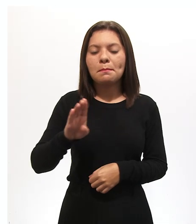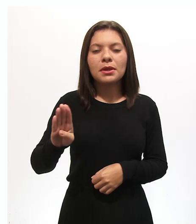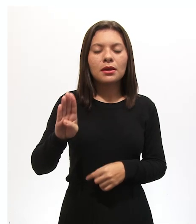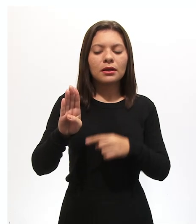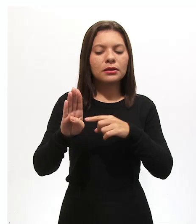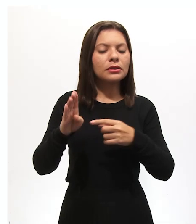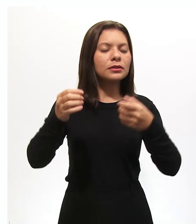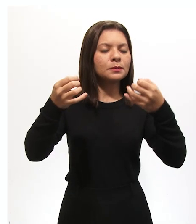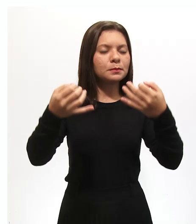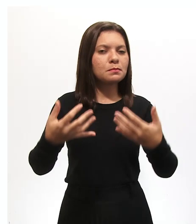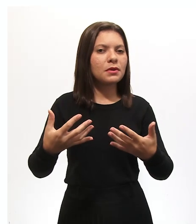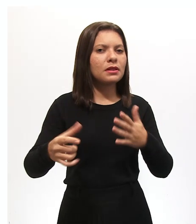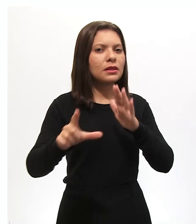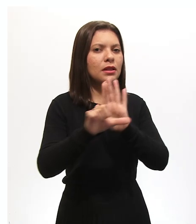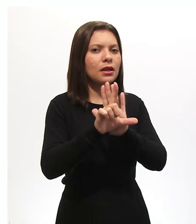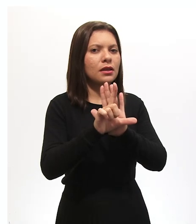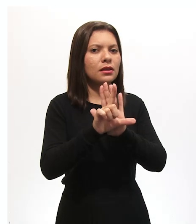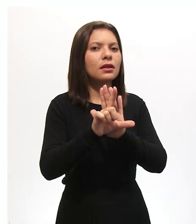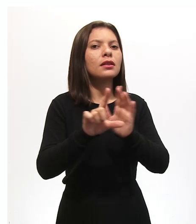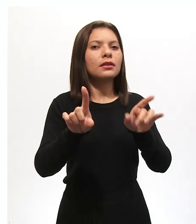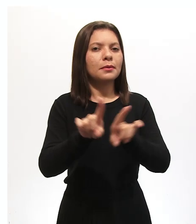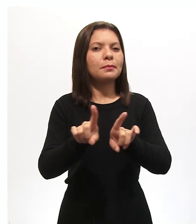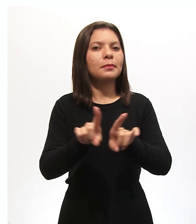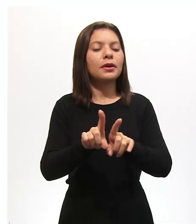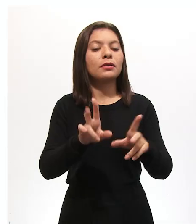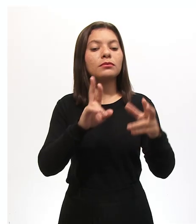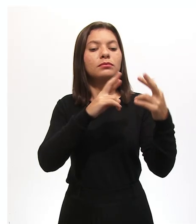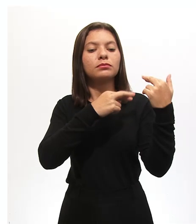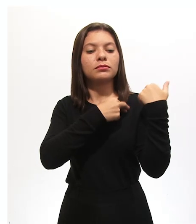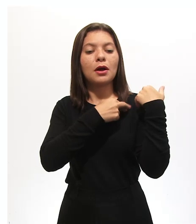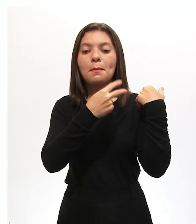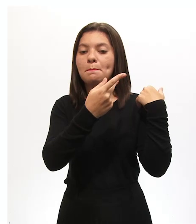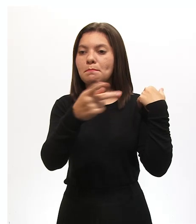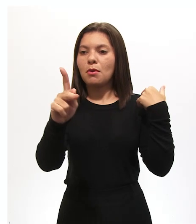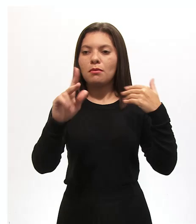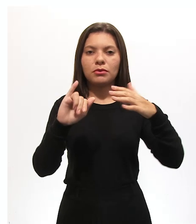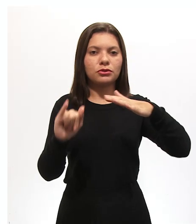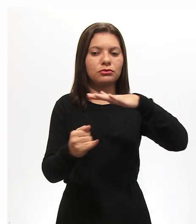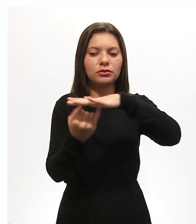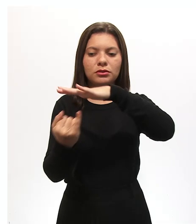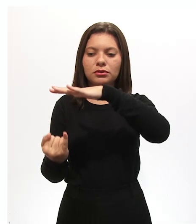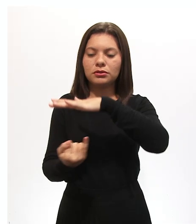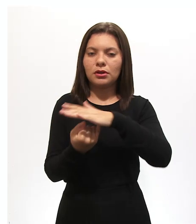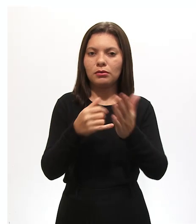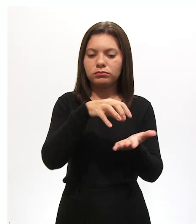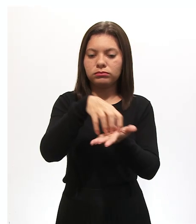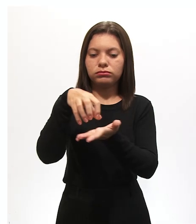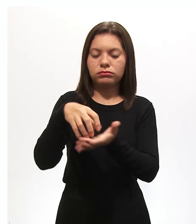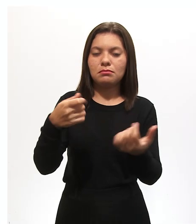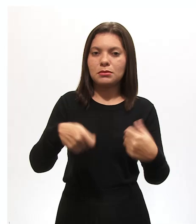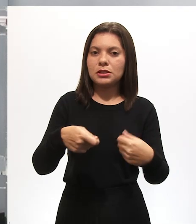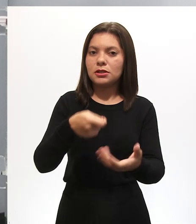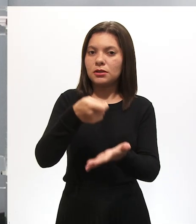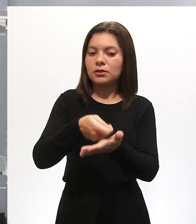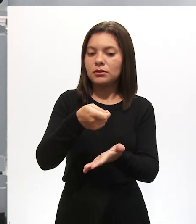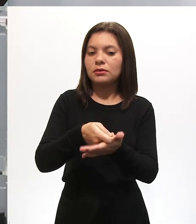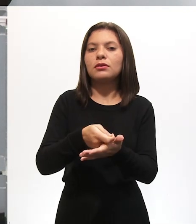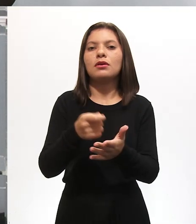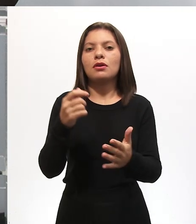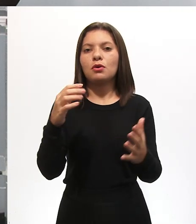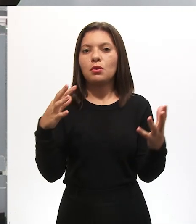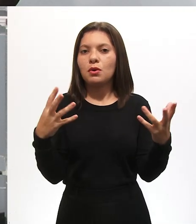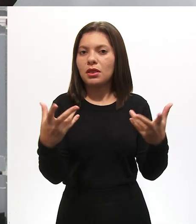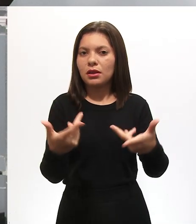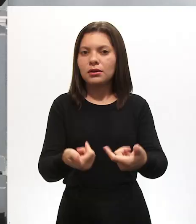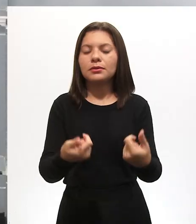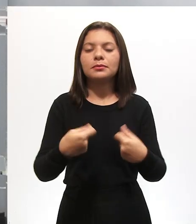apenas legitima a EAD, ela responsabiliza as instituições pelo cumprimento rigoroso de sua qualidade, tá? Então,